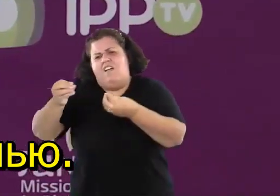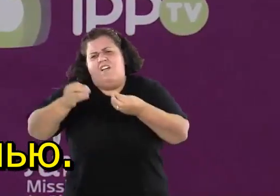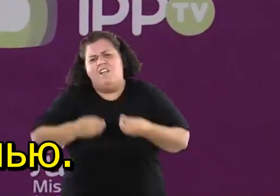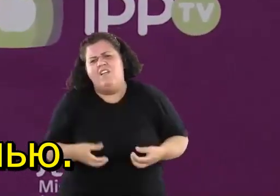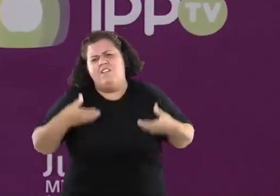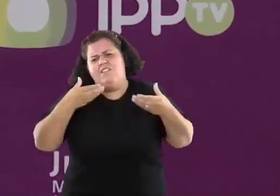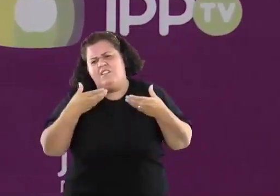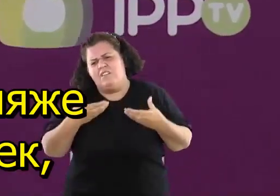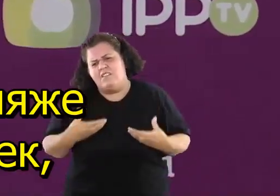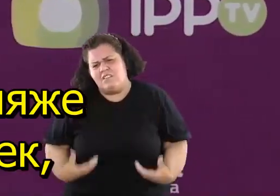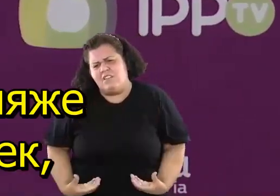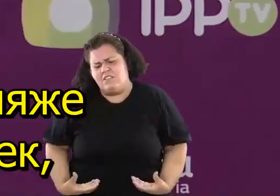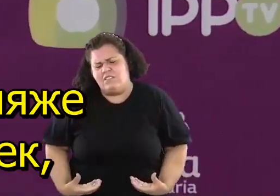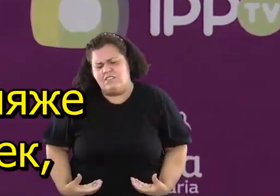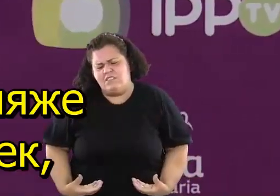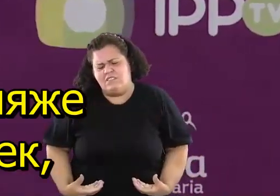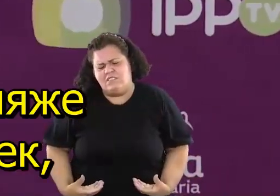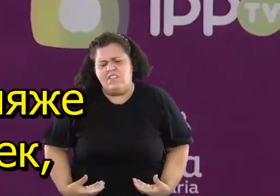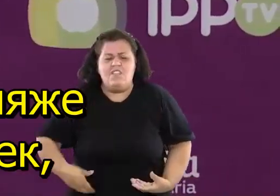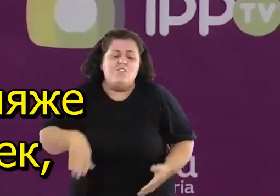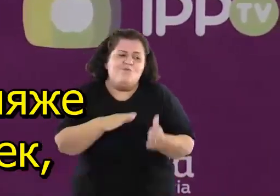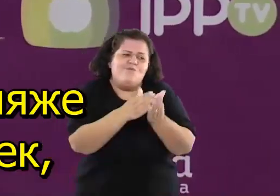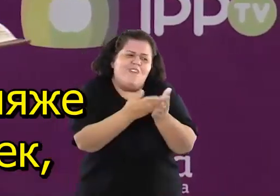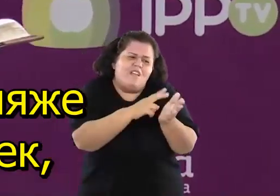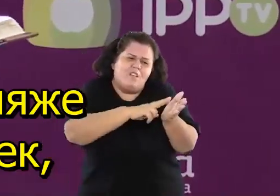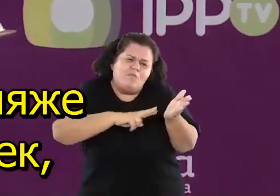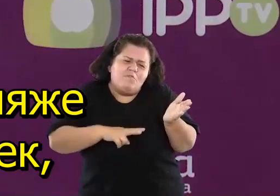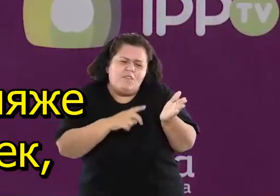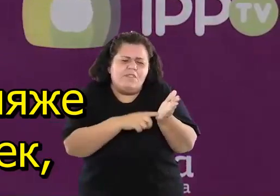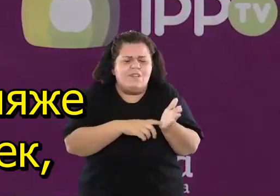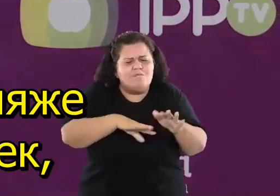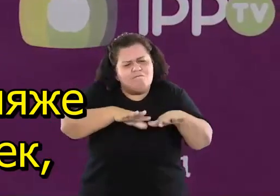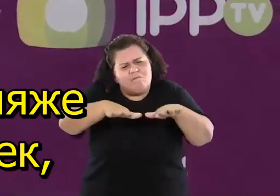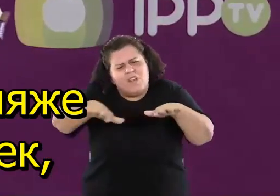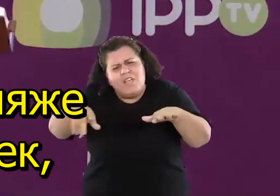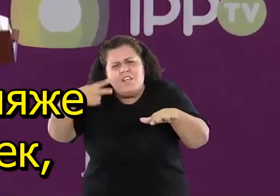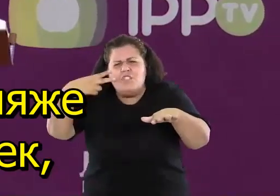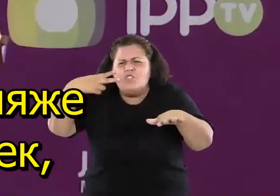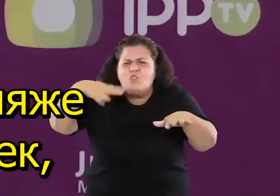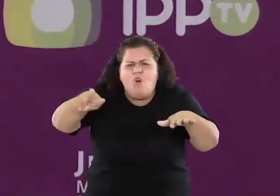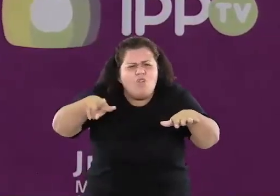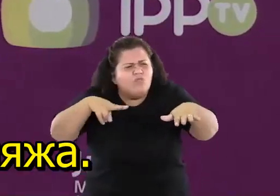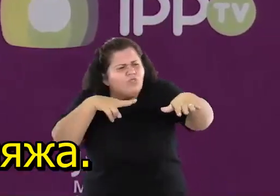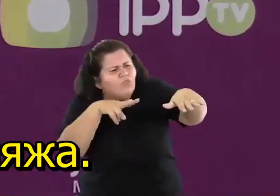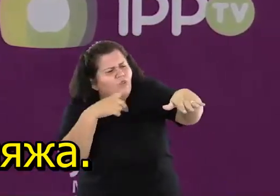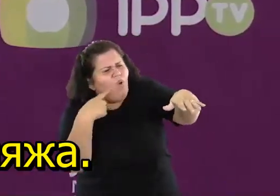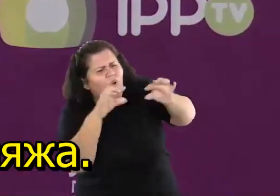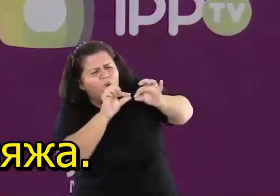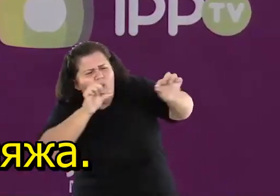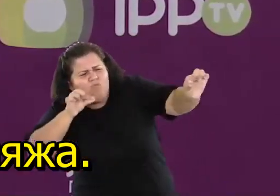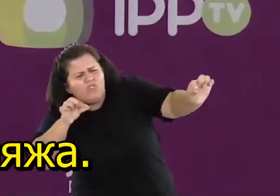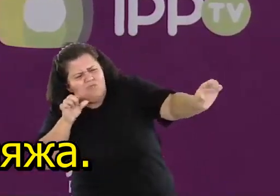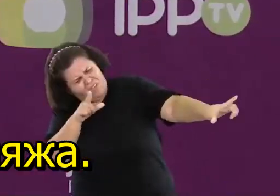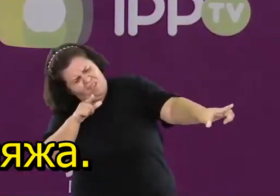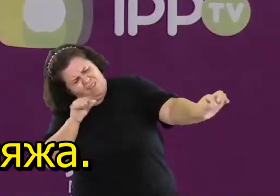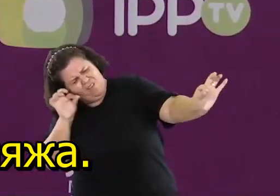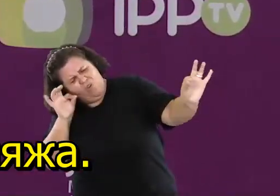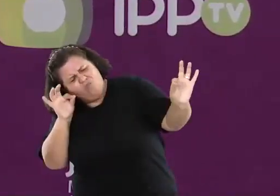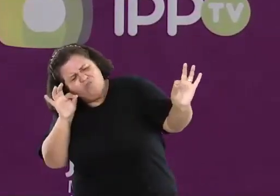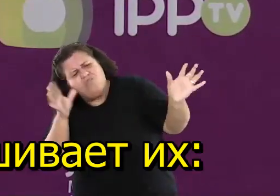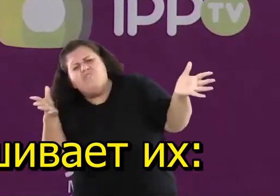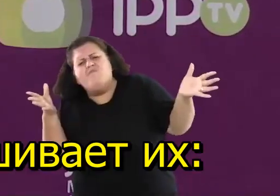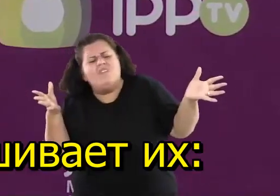de dor. E diz a Escritura que lá na praia tem alguém que eles não sabem quem é, eles estão a 100 metros da